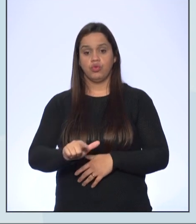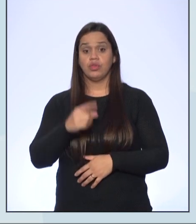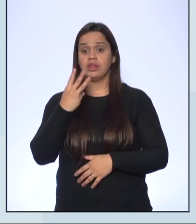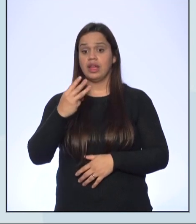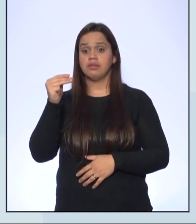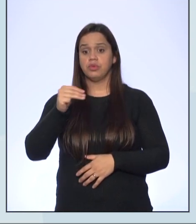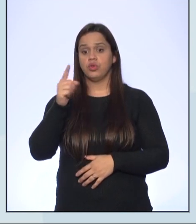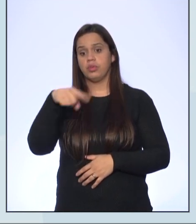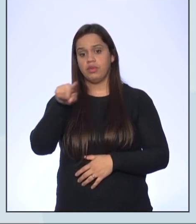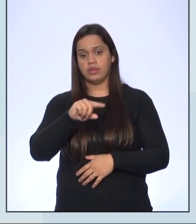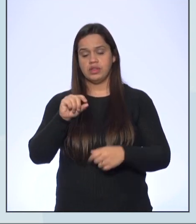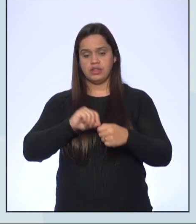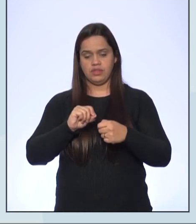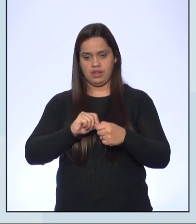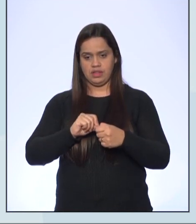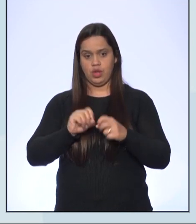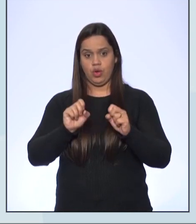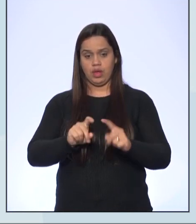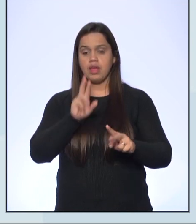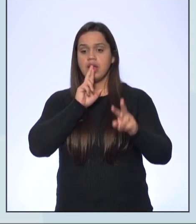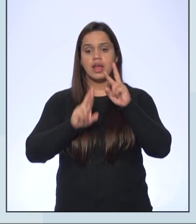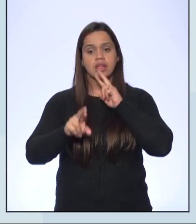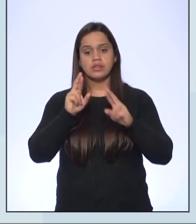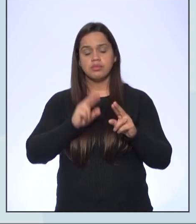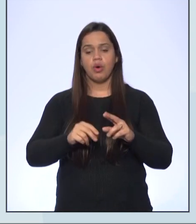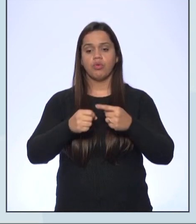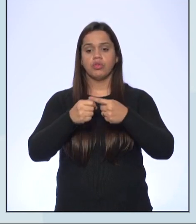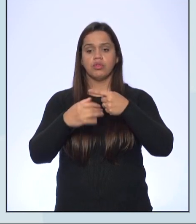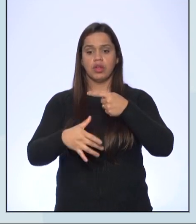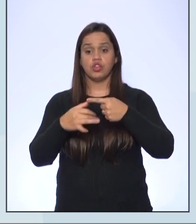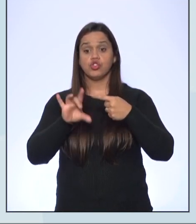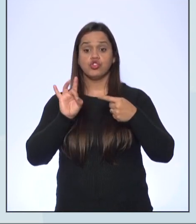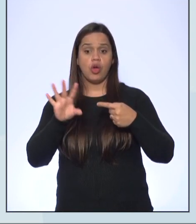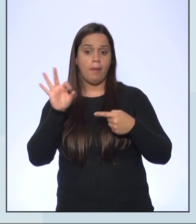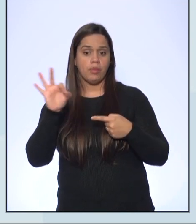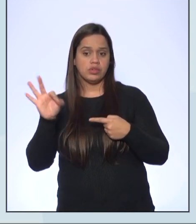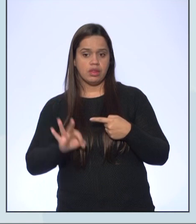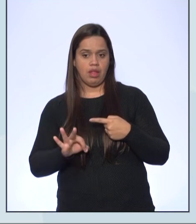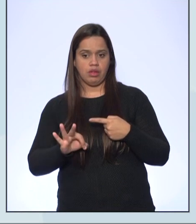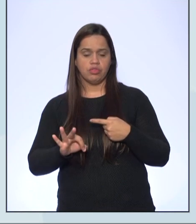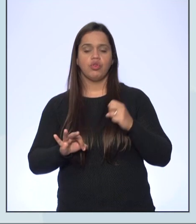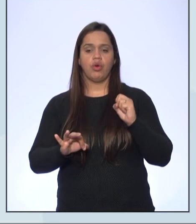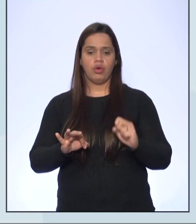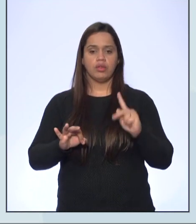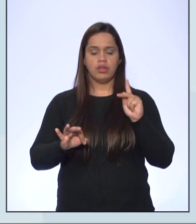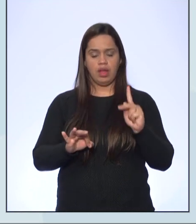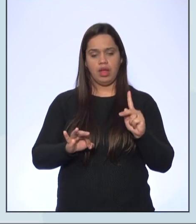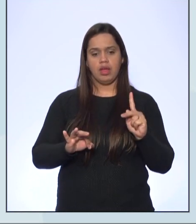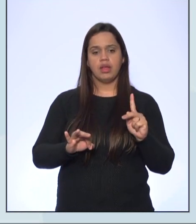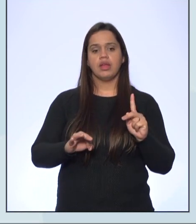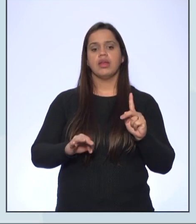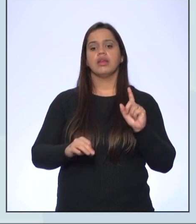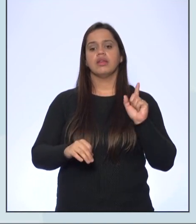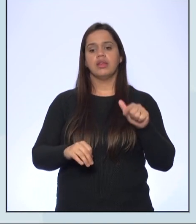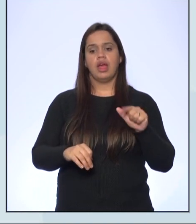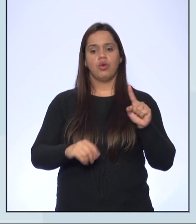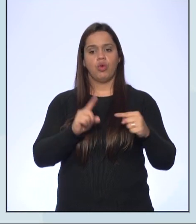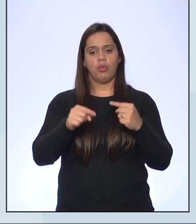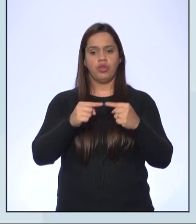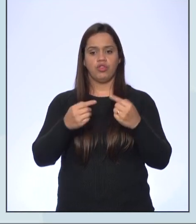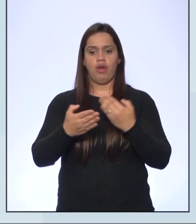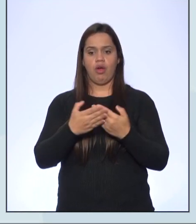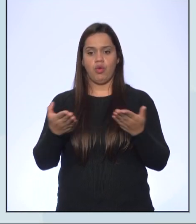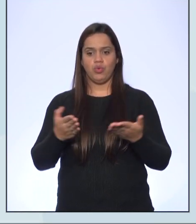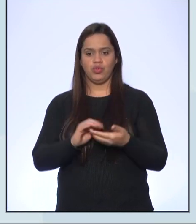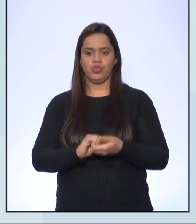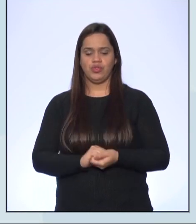3 minutinhos para vocês, respondam no chat apenas a porcentagem, que aí a porcentagem, que é o nosso objetivo da aula, tá